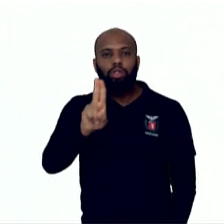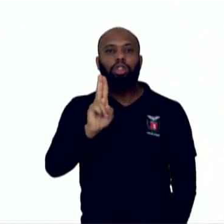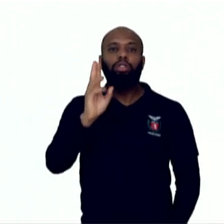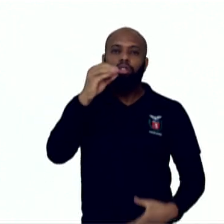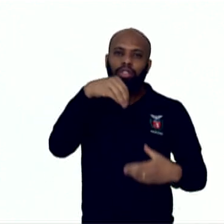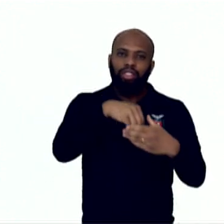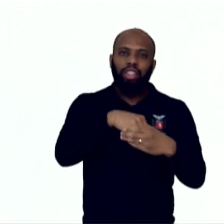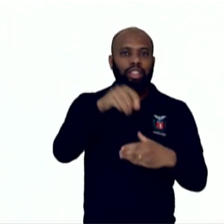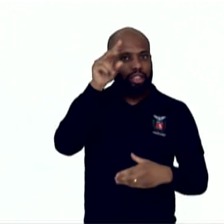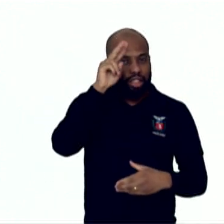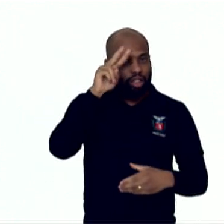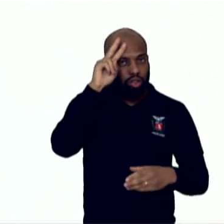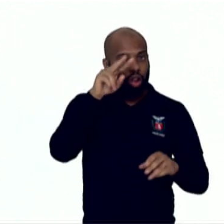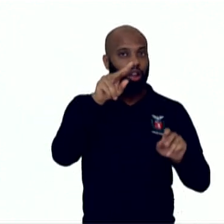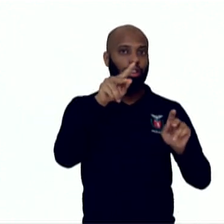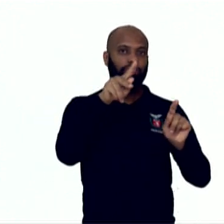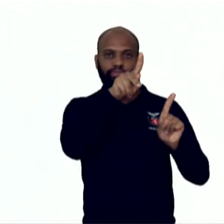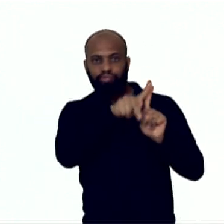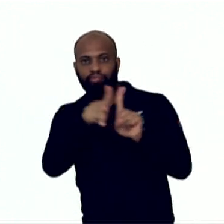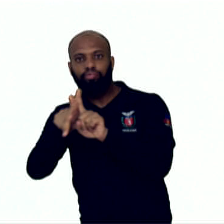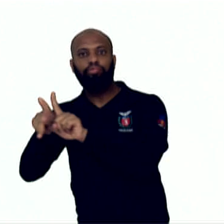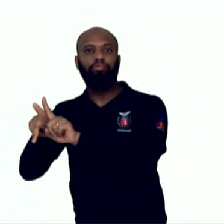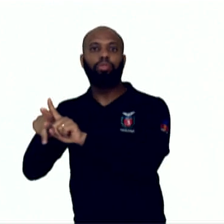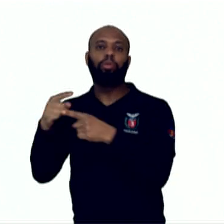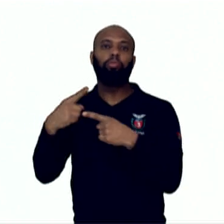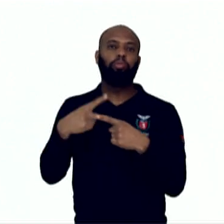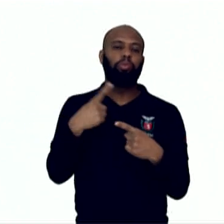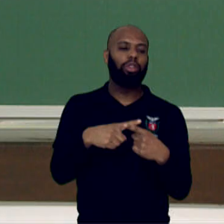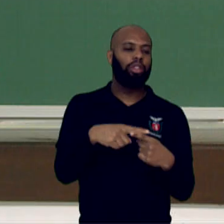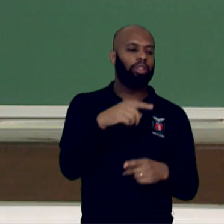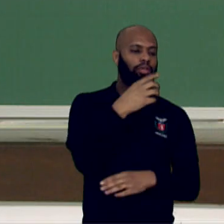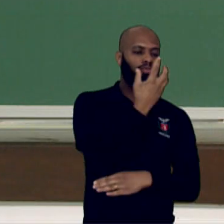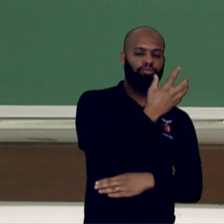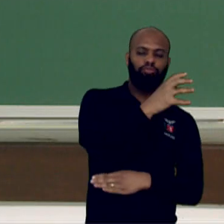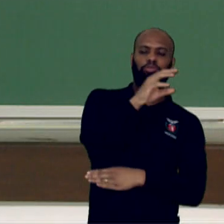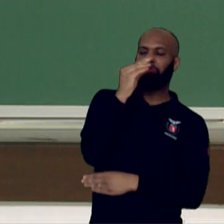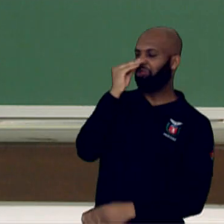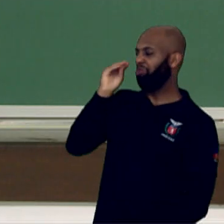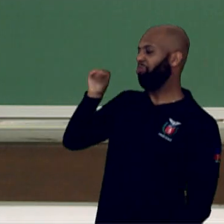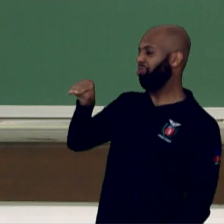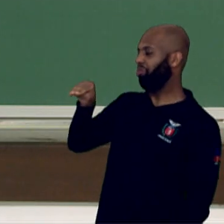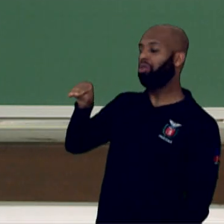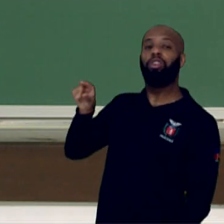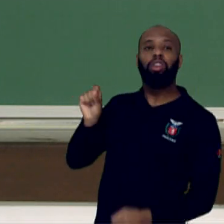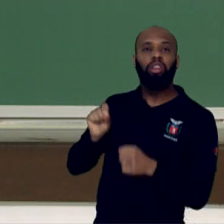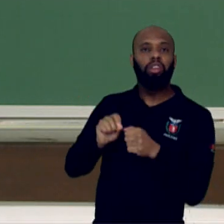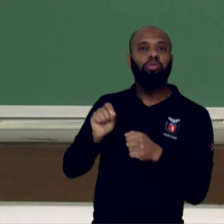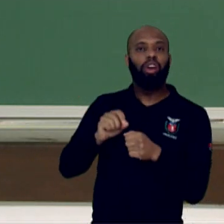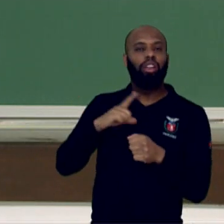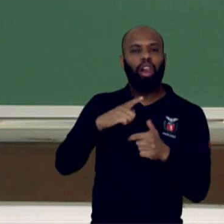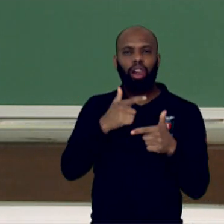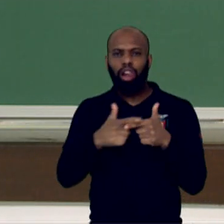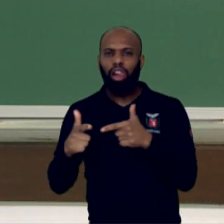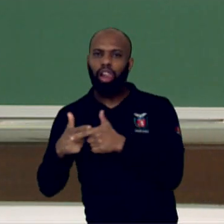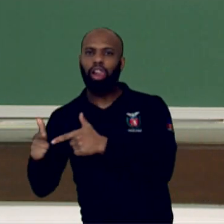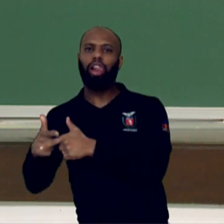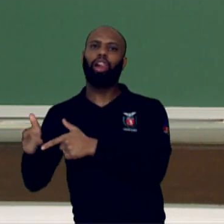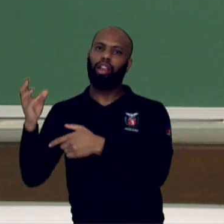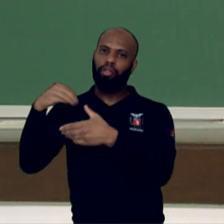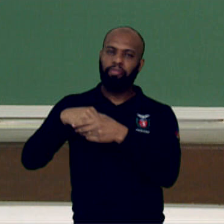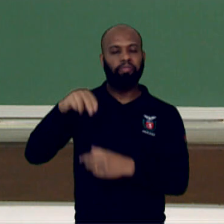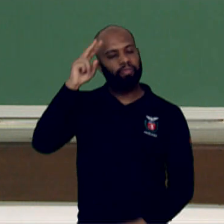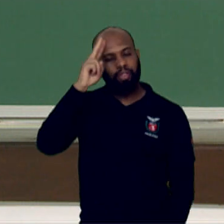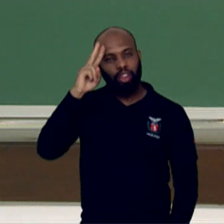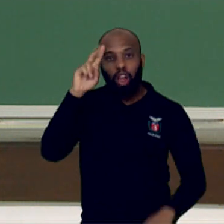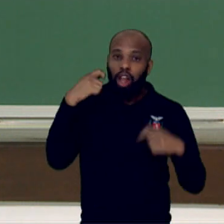personagens. Então, é esse desprezo do girassol pelo jardineiro que cria o desequilíbrio na